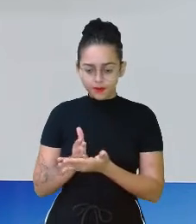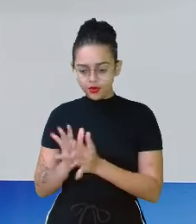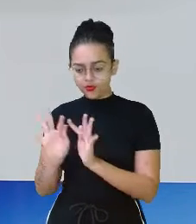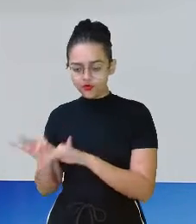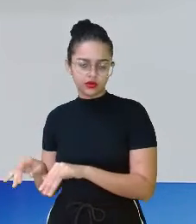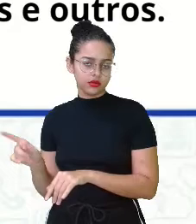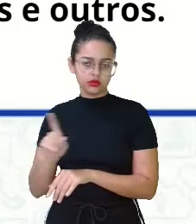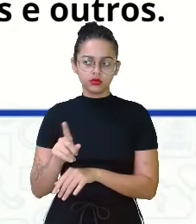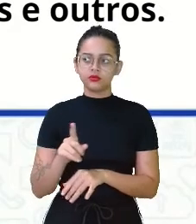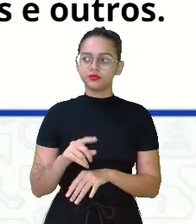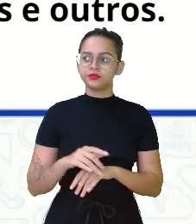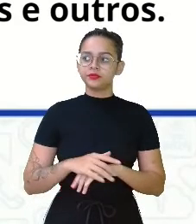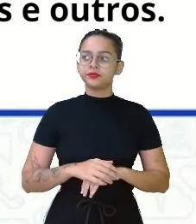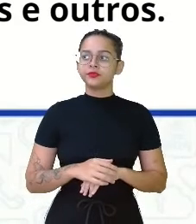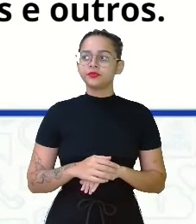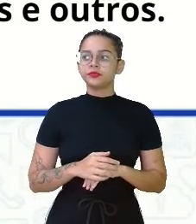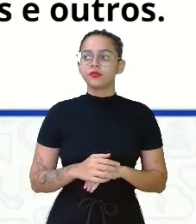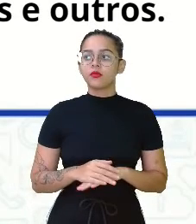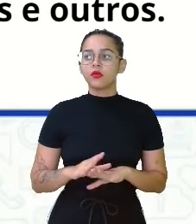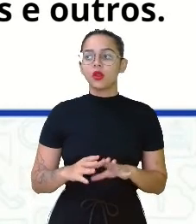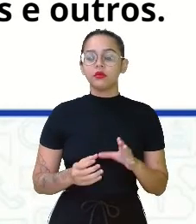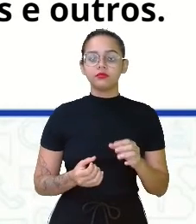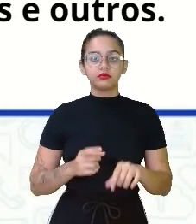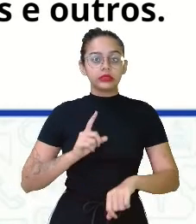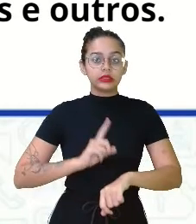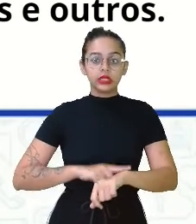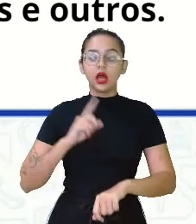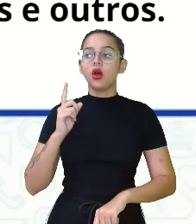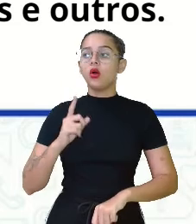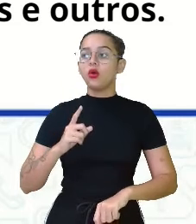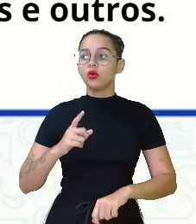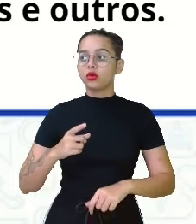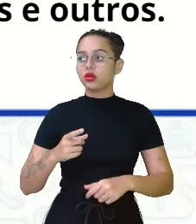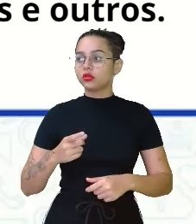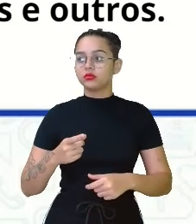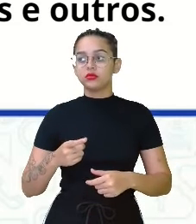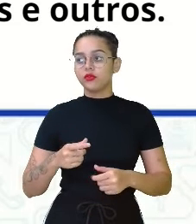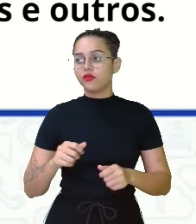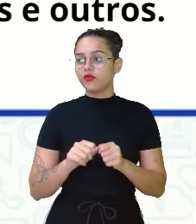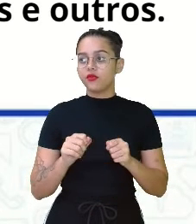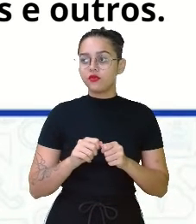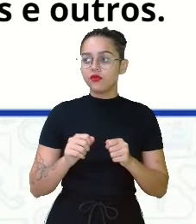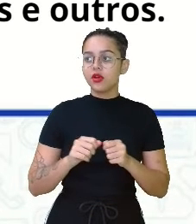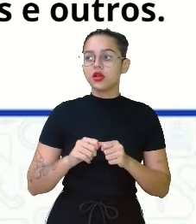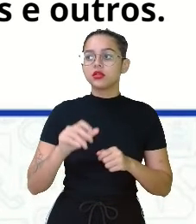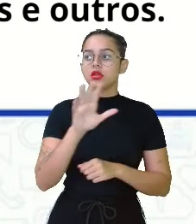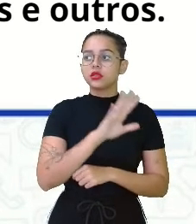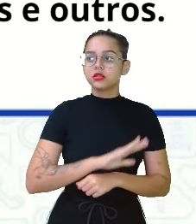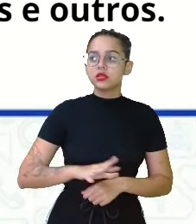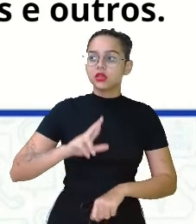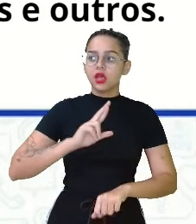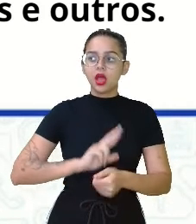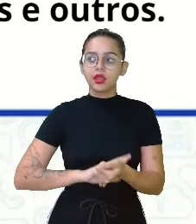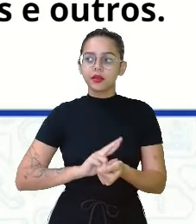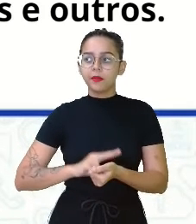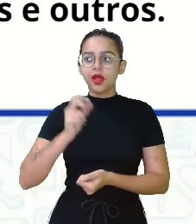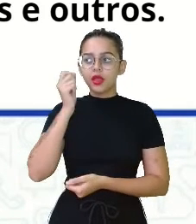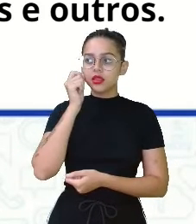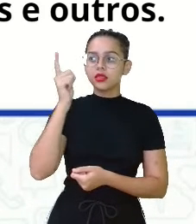Verdade. Né? Sem começo, meio e fim. As improvisações conduzem a cena ritmada pelas ideias de acaso